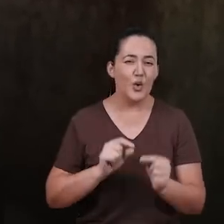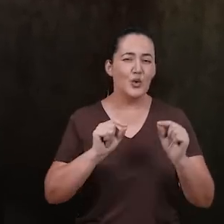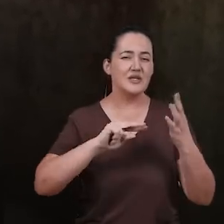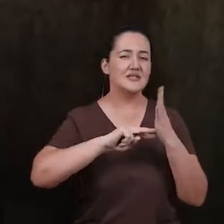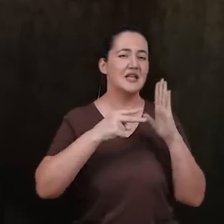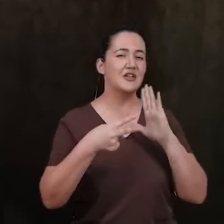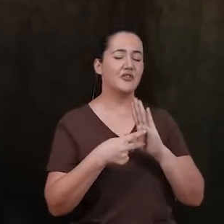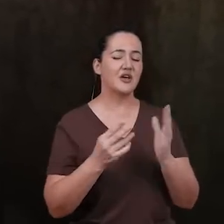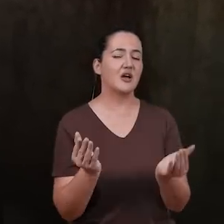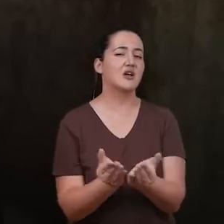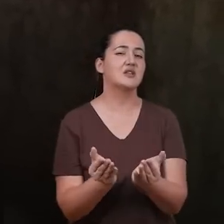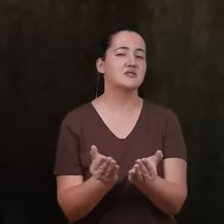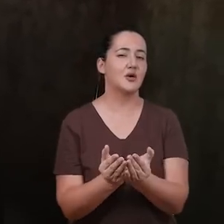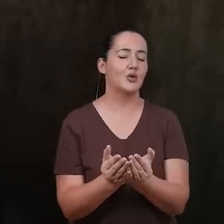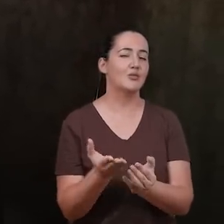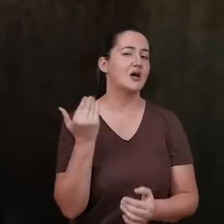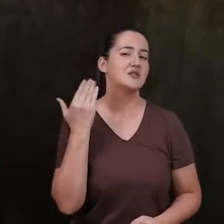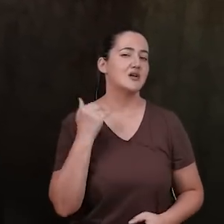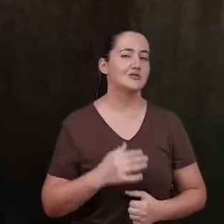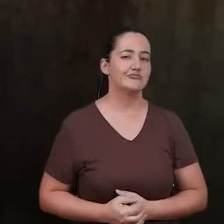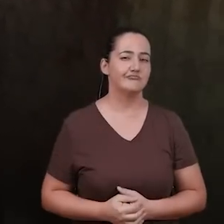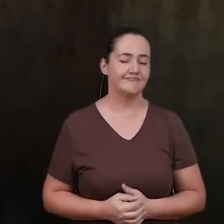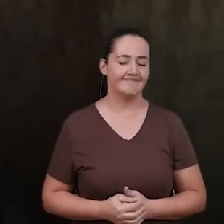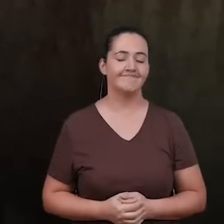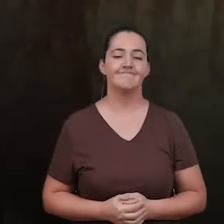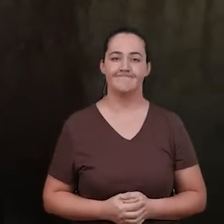o que significava ser um cristão naquele tempo.